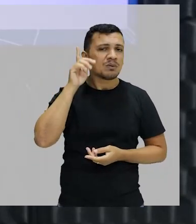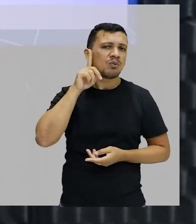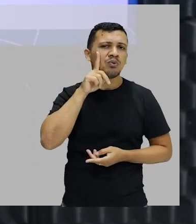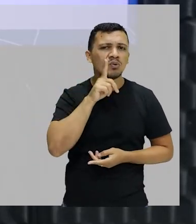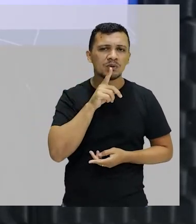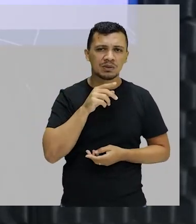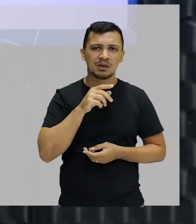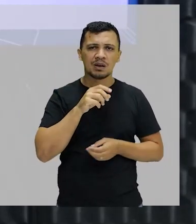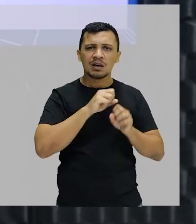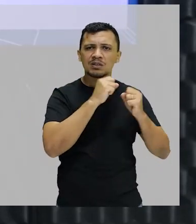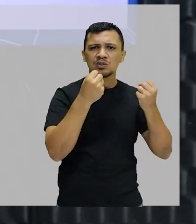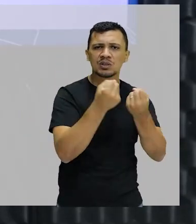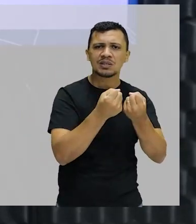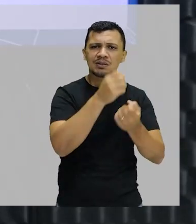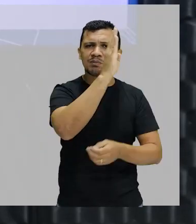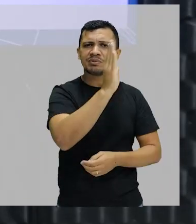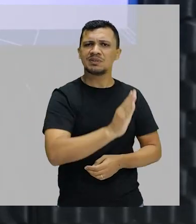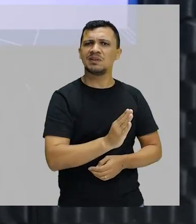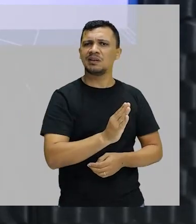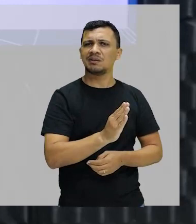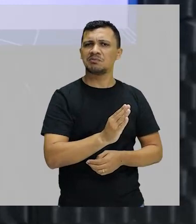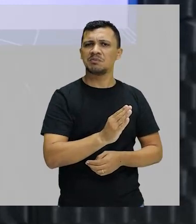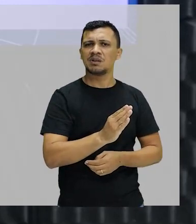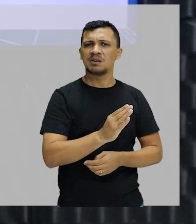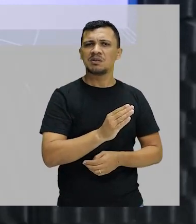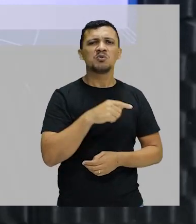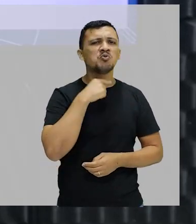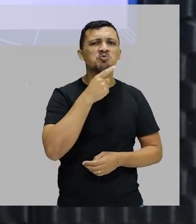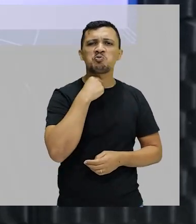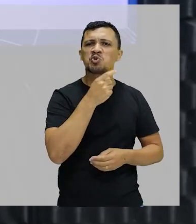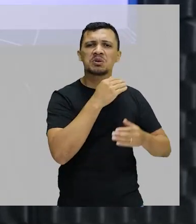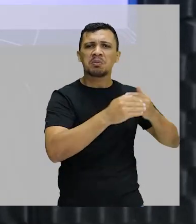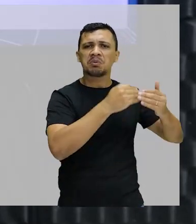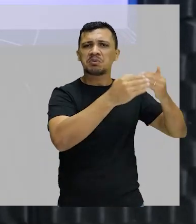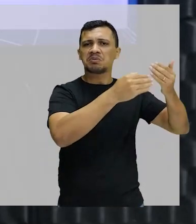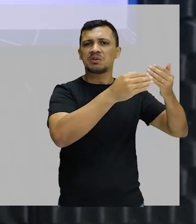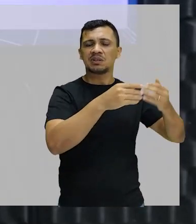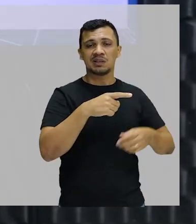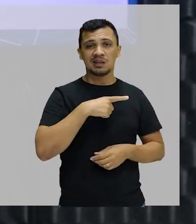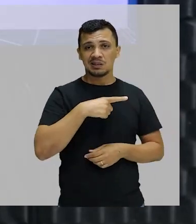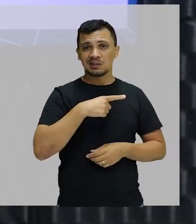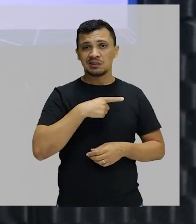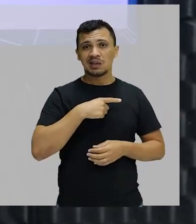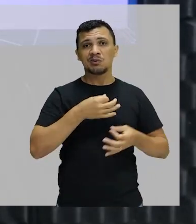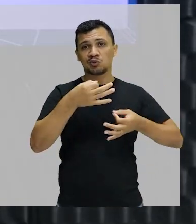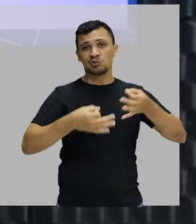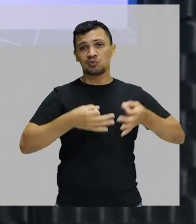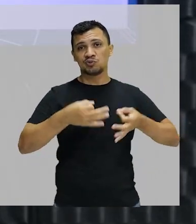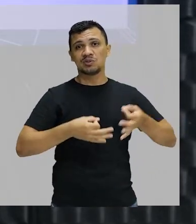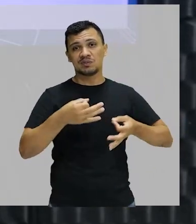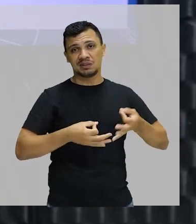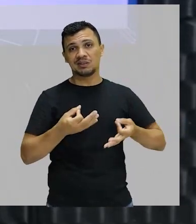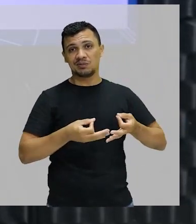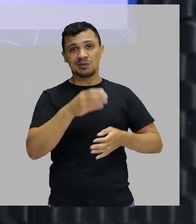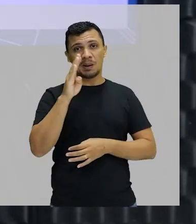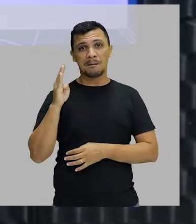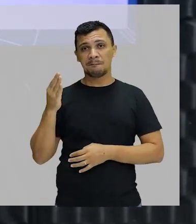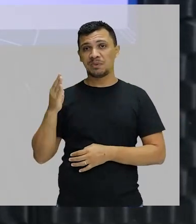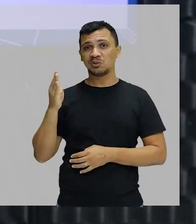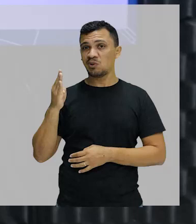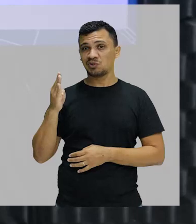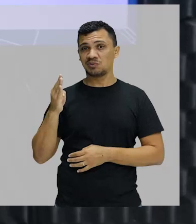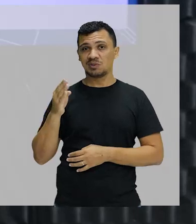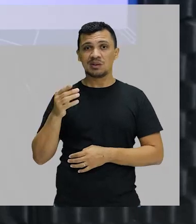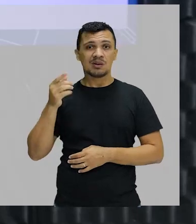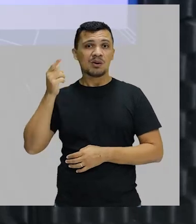brasileira. Acreditava-se, portanto, que haveria uma justificativa genética, biológica, para a nação ser ou não uma nação